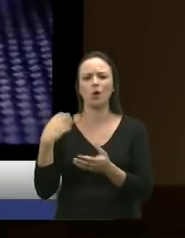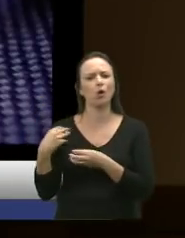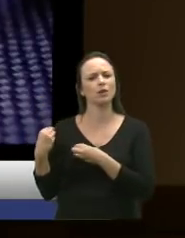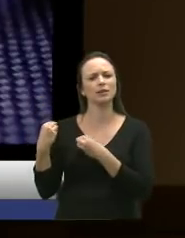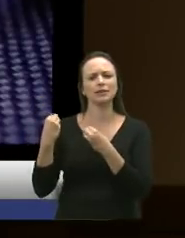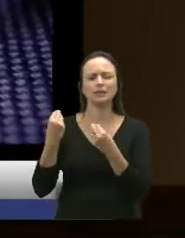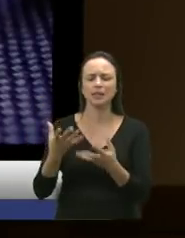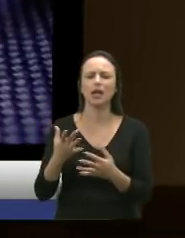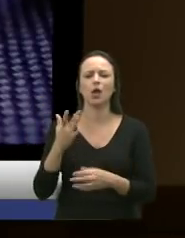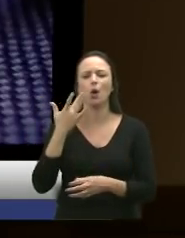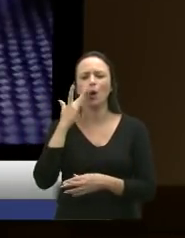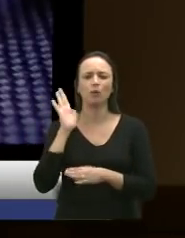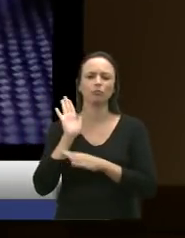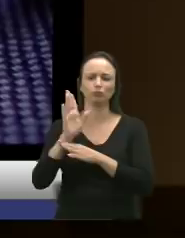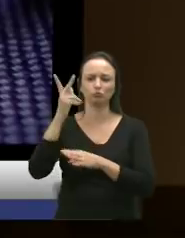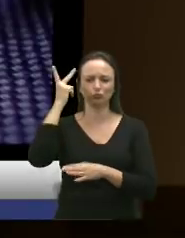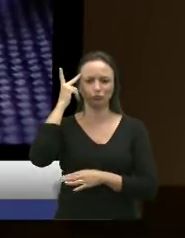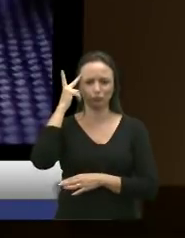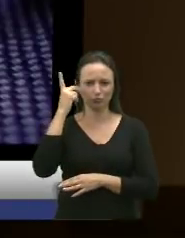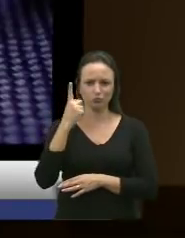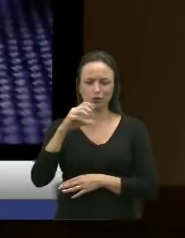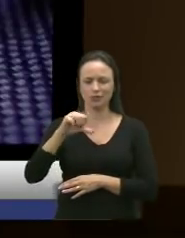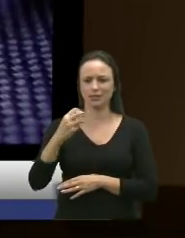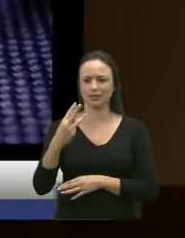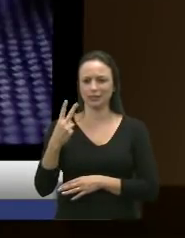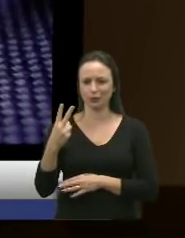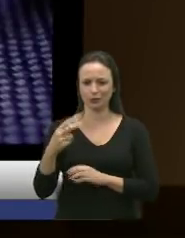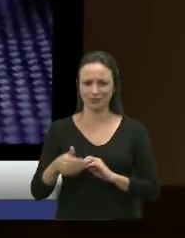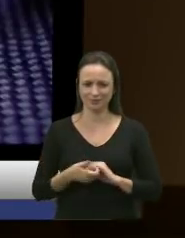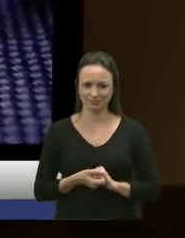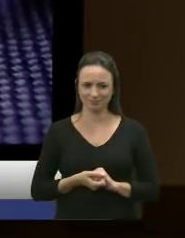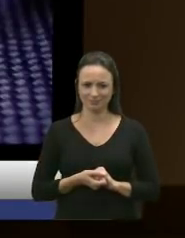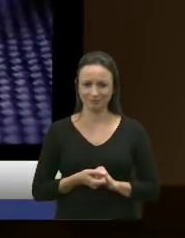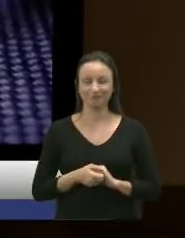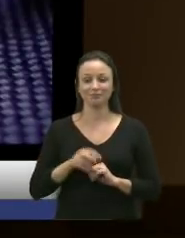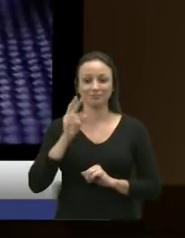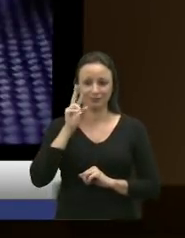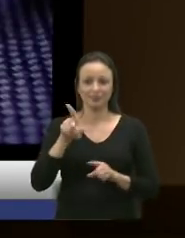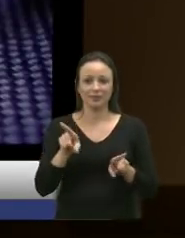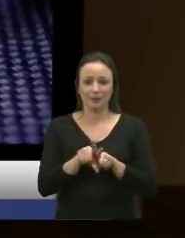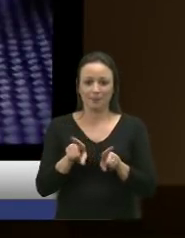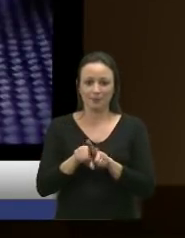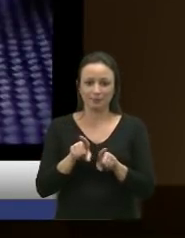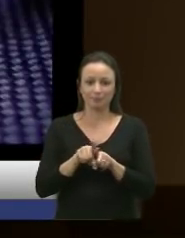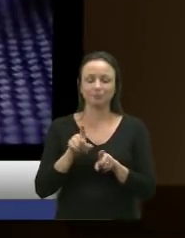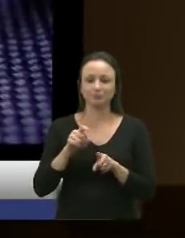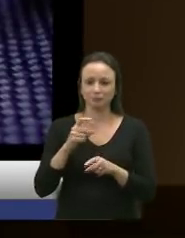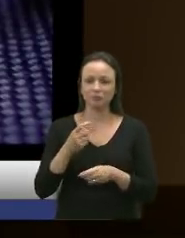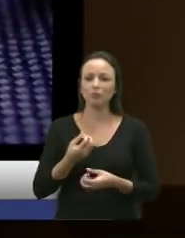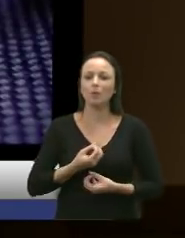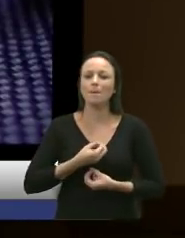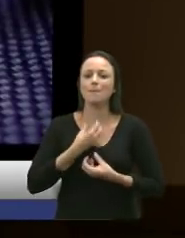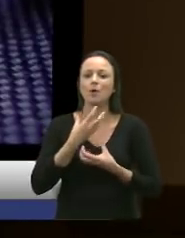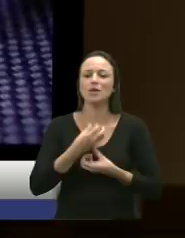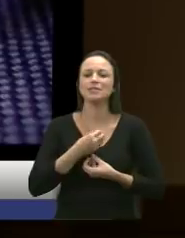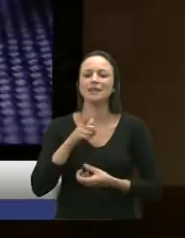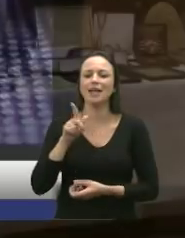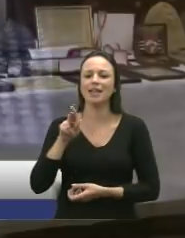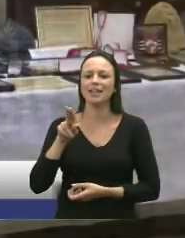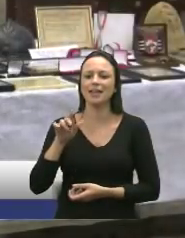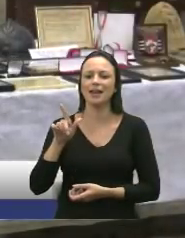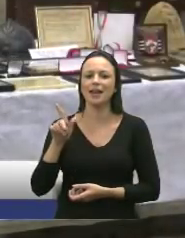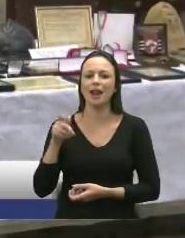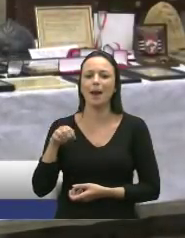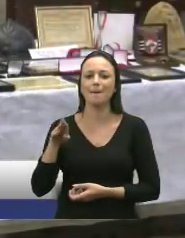Paulo, 1932. Vocês também podem ver aqui depois a tal da poesia do Guilherme de Almeida que foi citada.